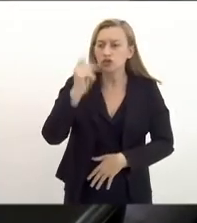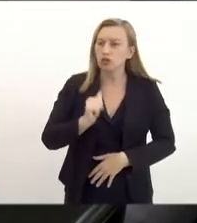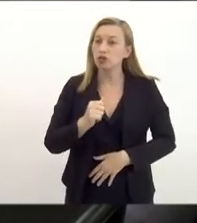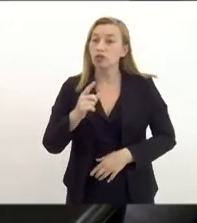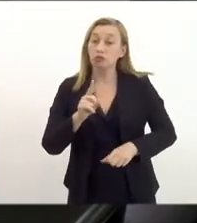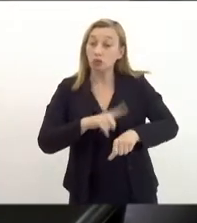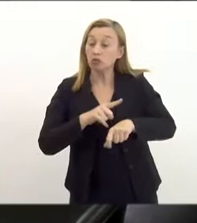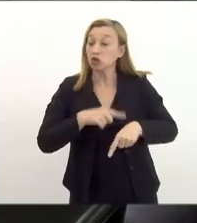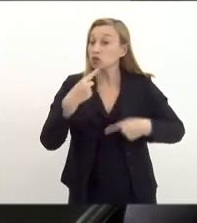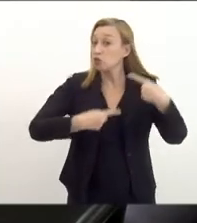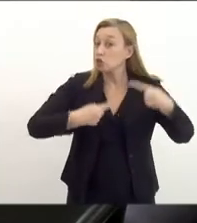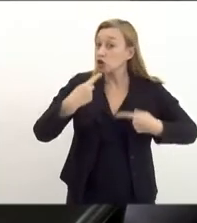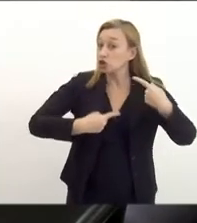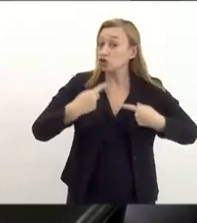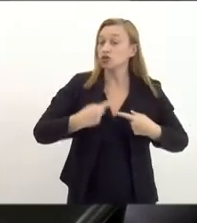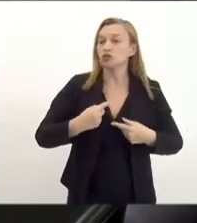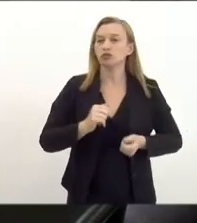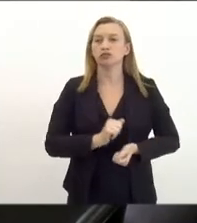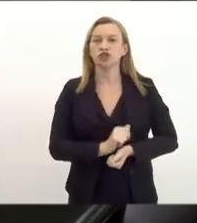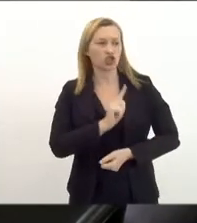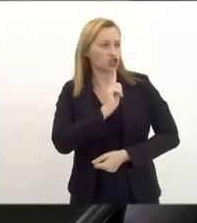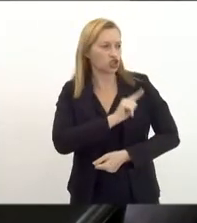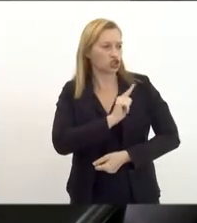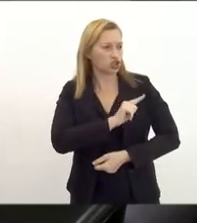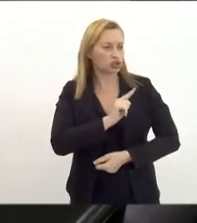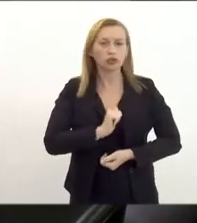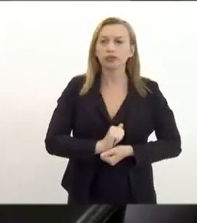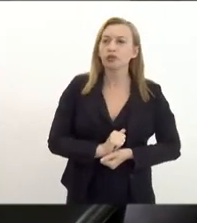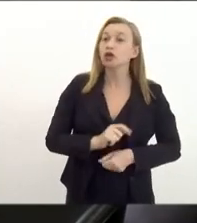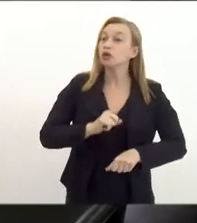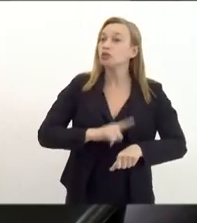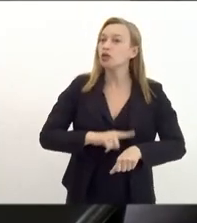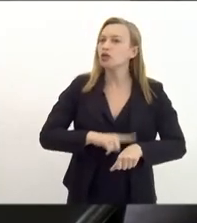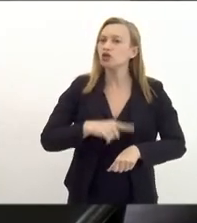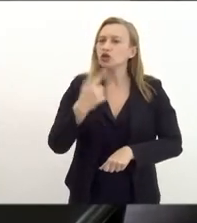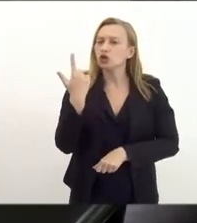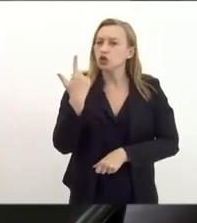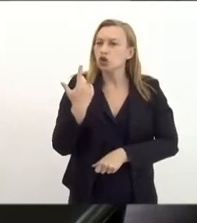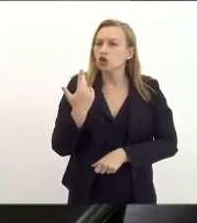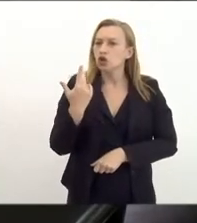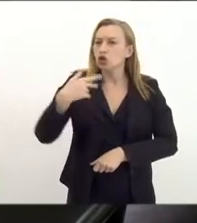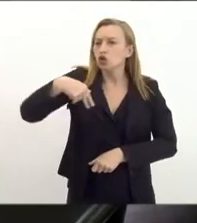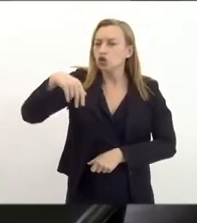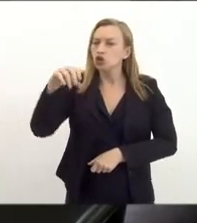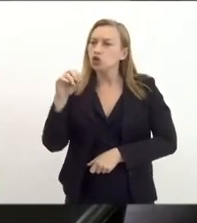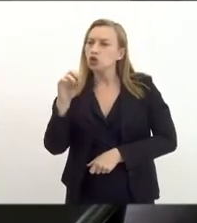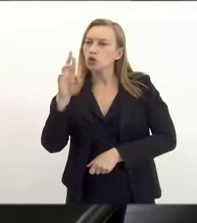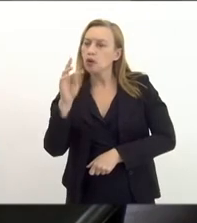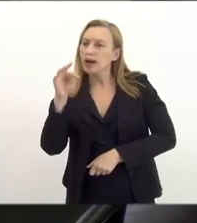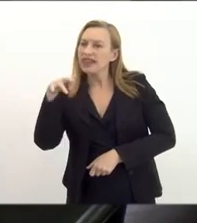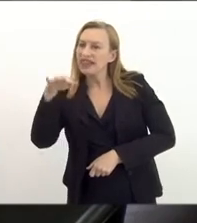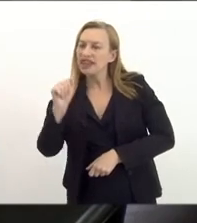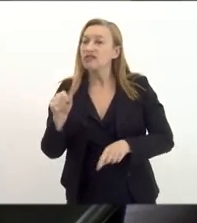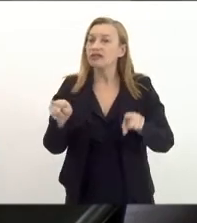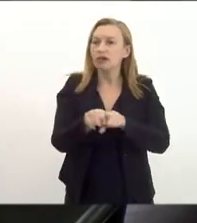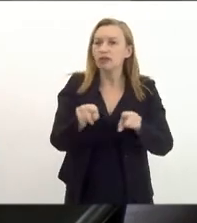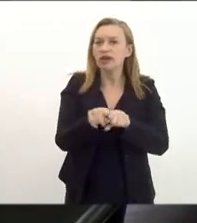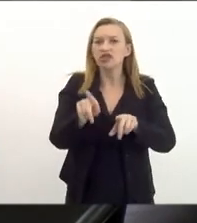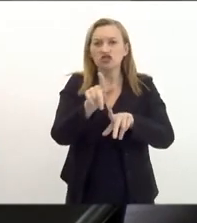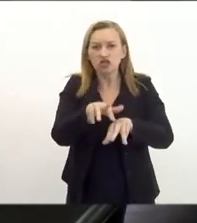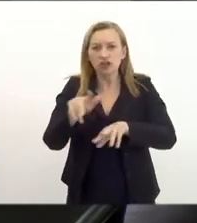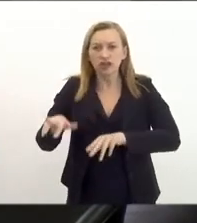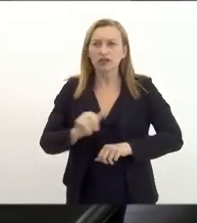momentos políticos com momentos de gestão e com momentos de normativas também diferenciados